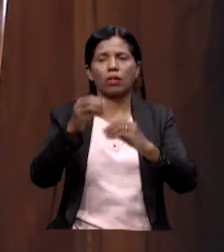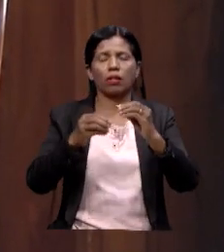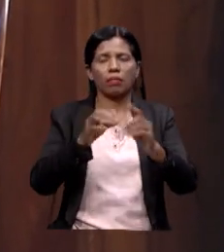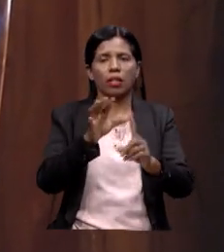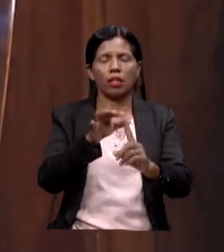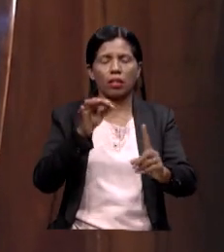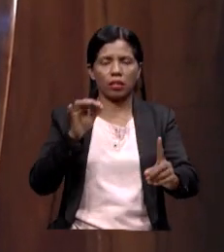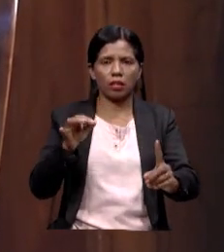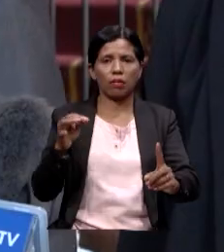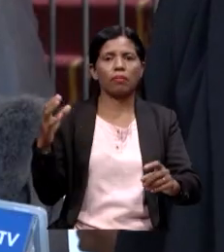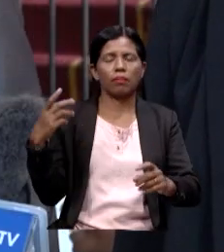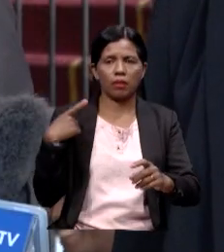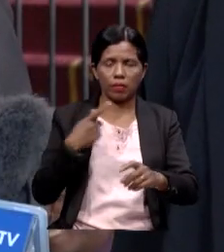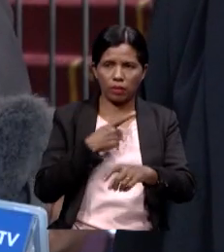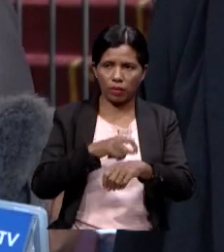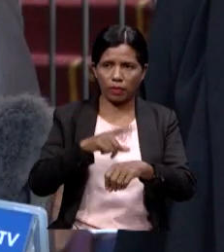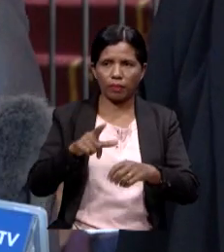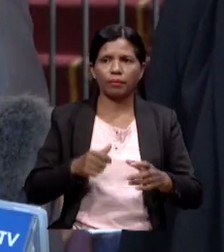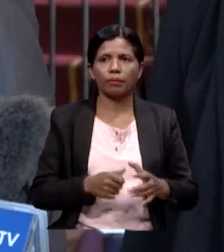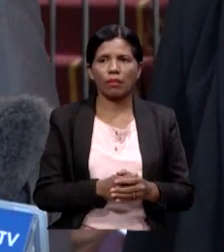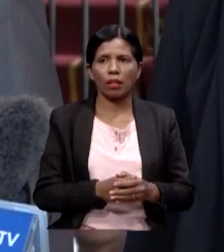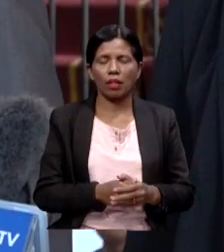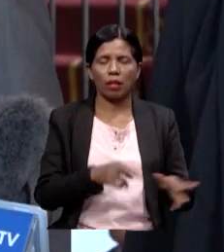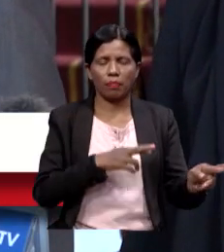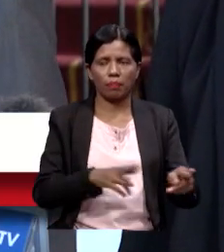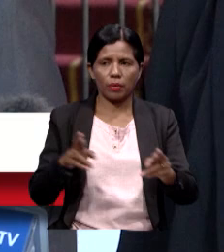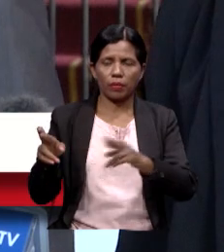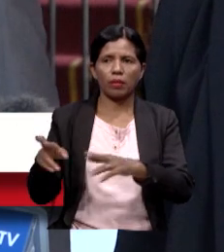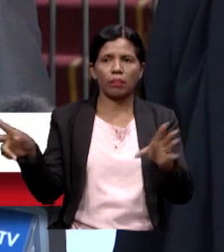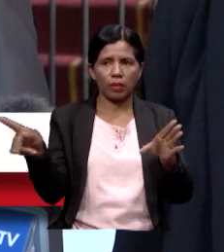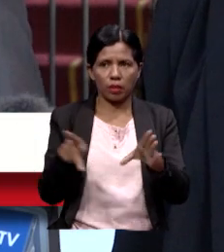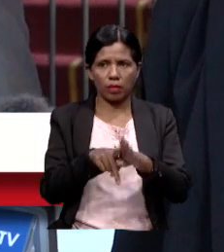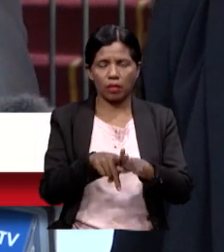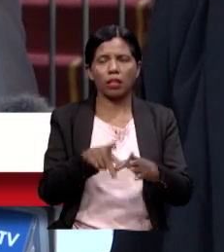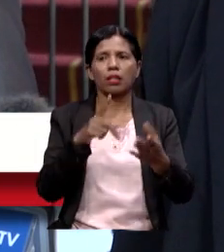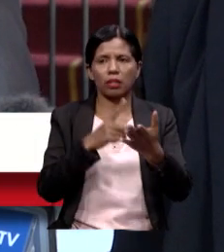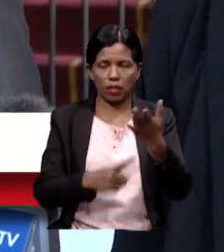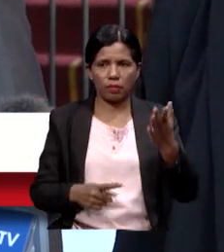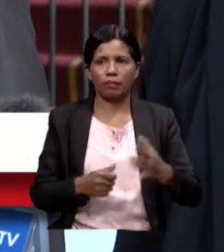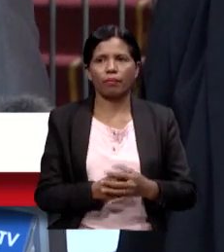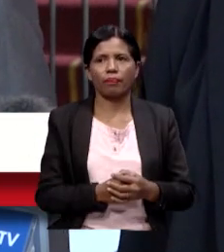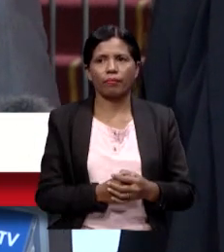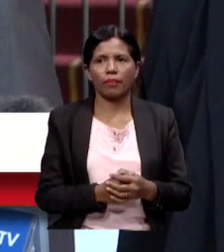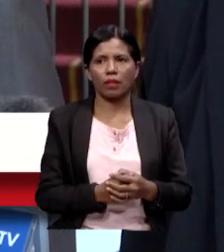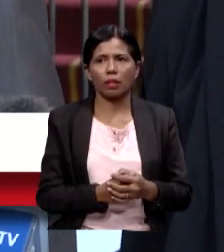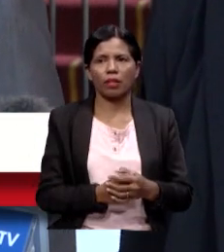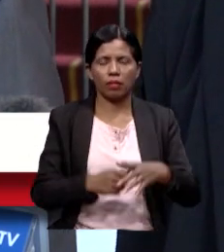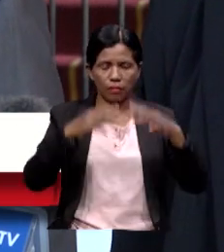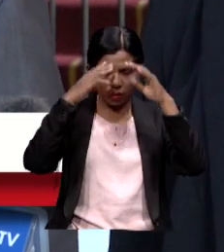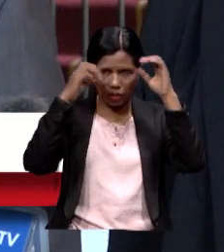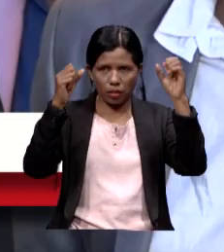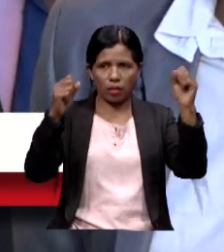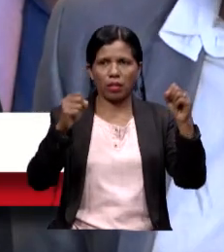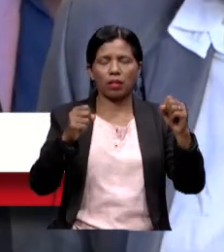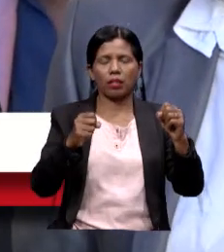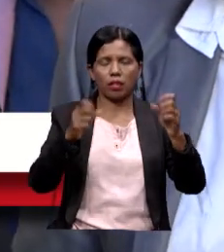Minha competência, presidente. E Frente Mudança pronto para participar. Sai da presidente da República de